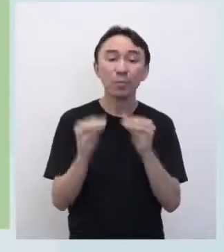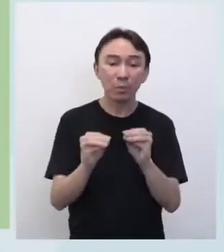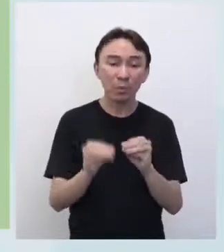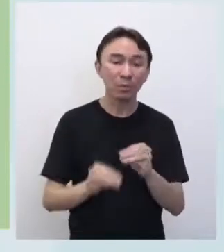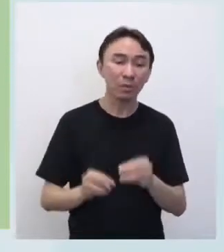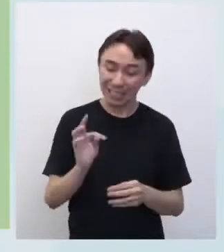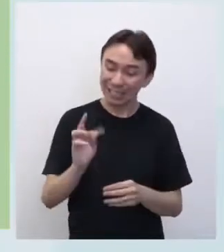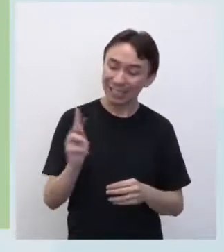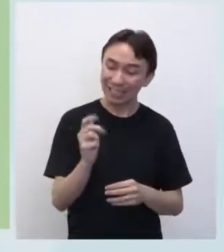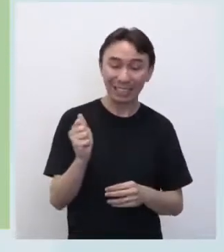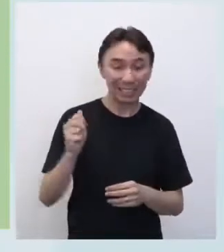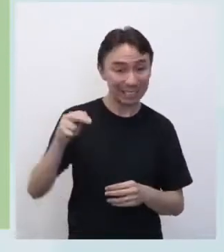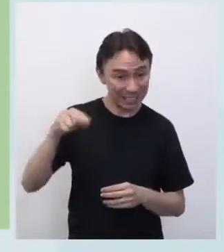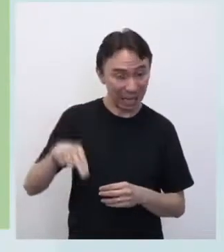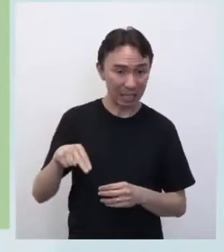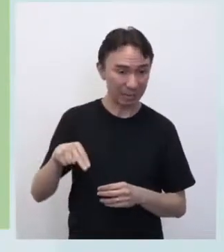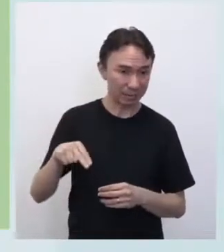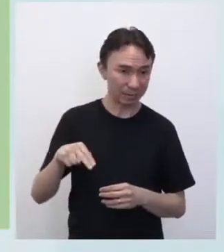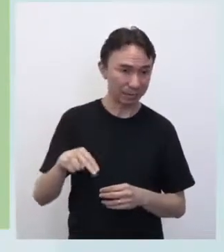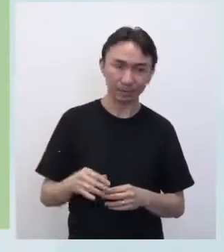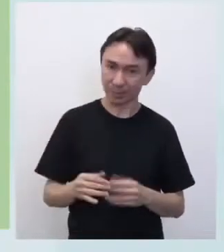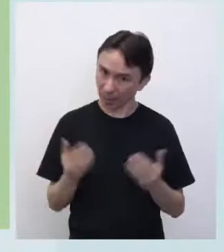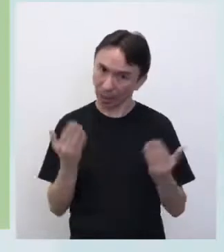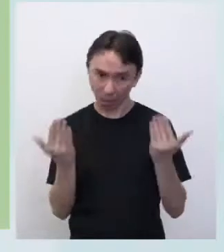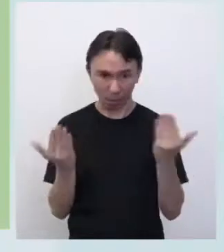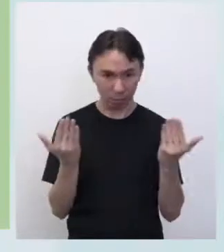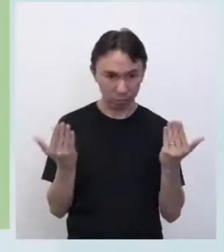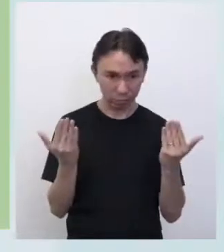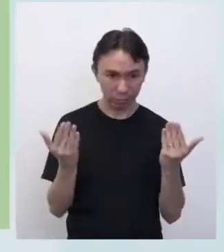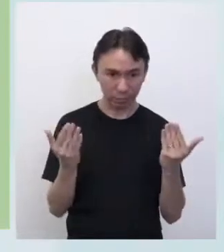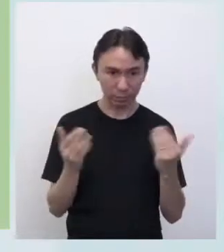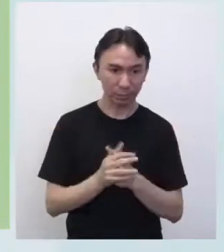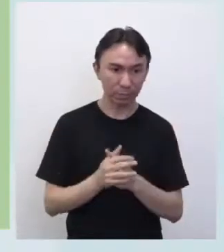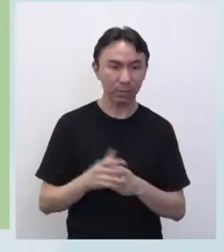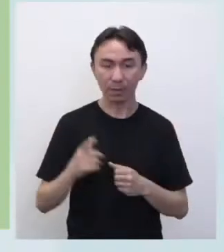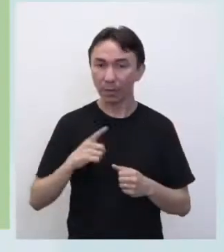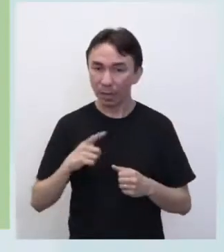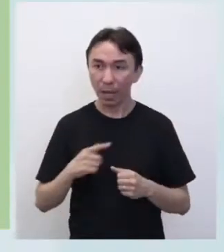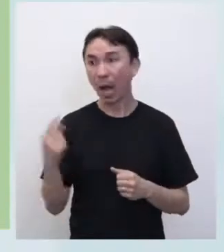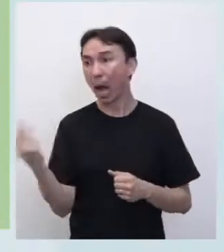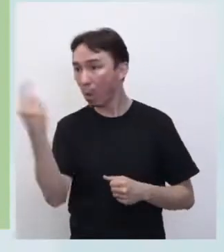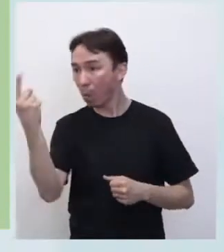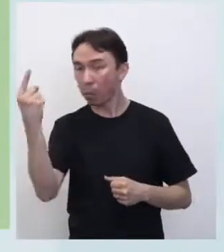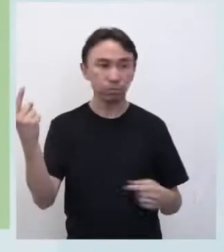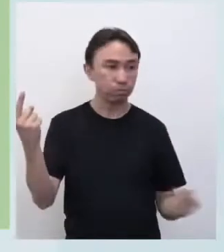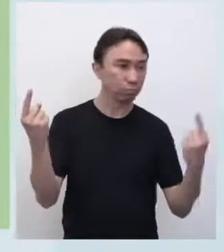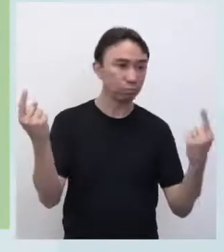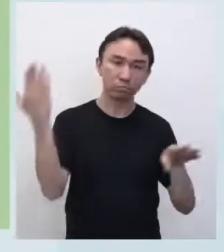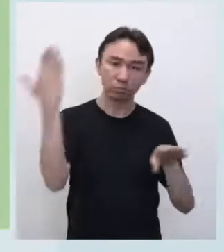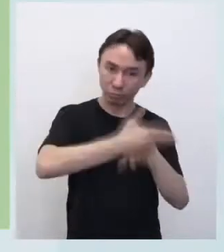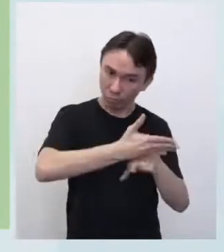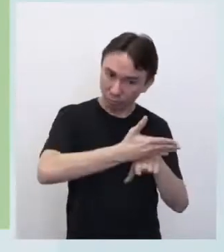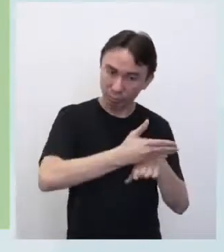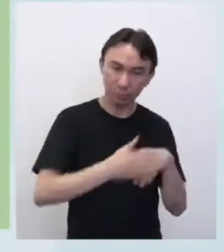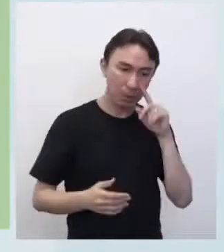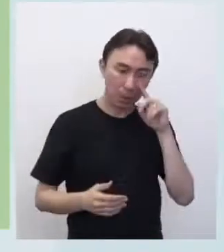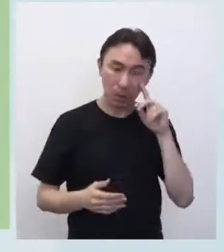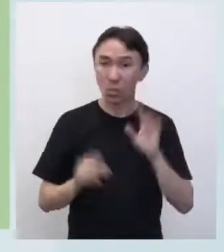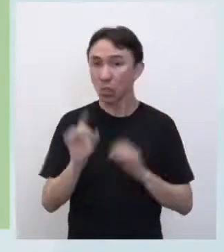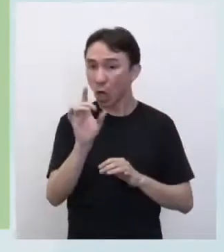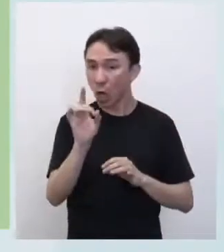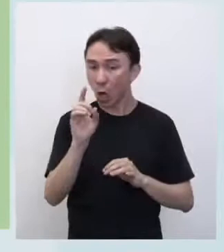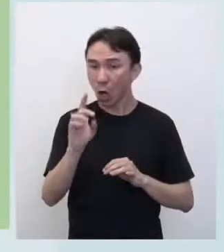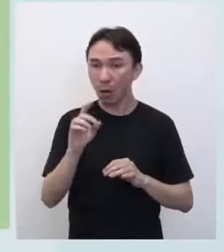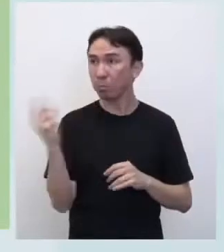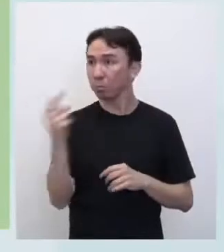quiser realmente comparar. Se eu quiser falar assim, mais alto do que. Ok? Se eu quiser falar assim só mais alto, não